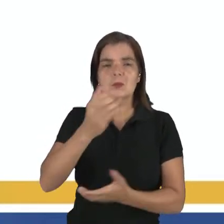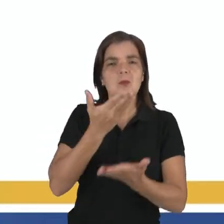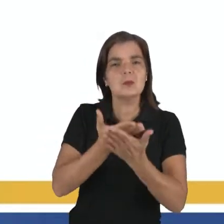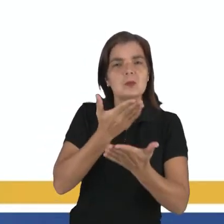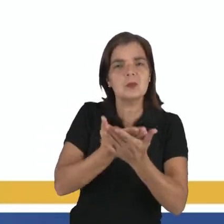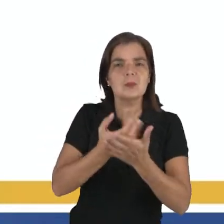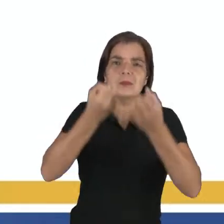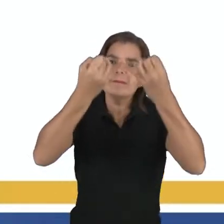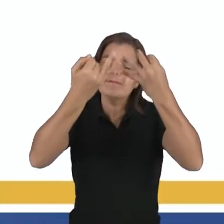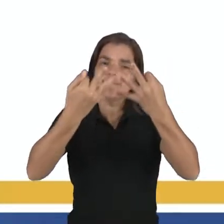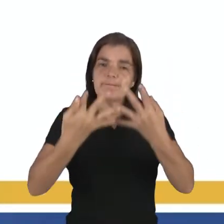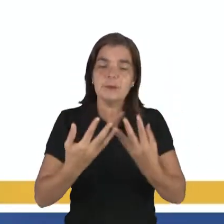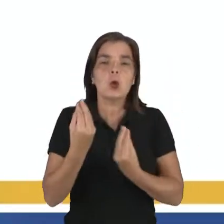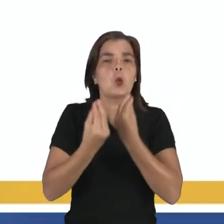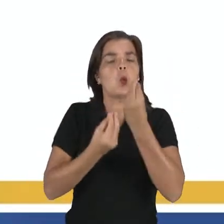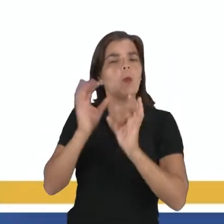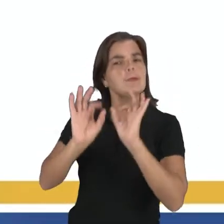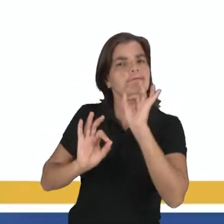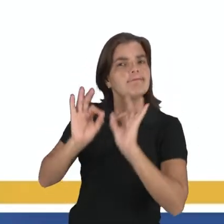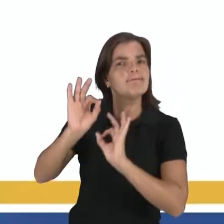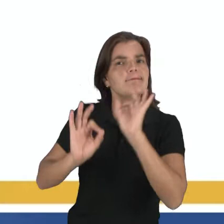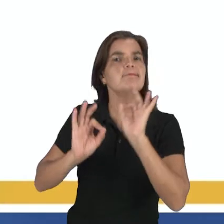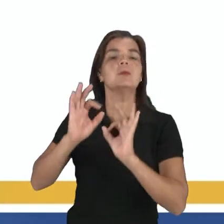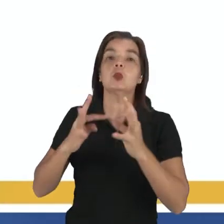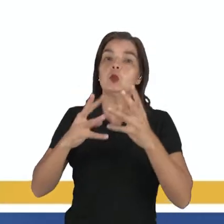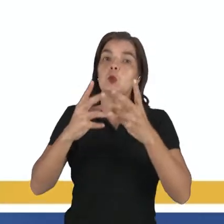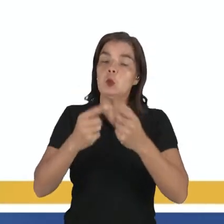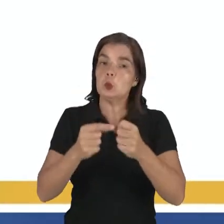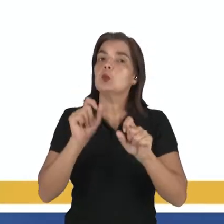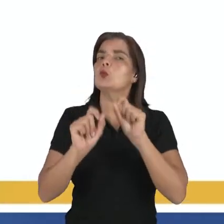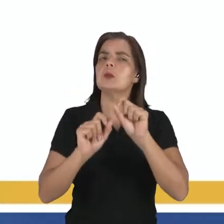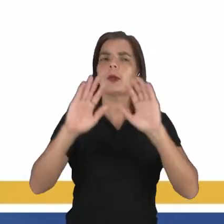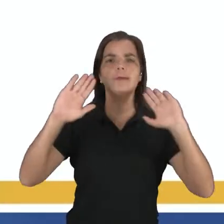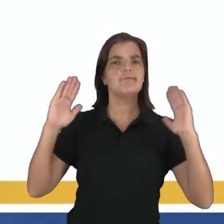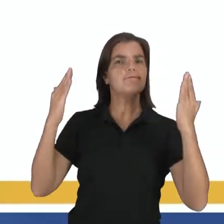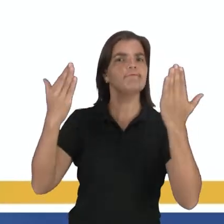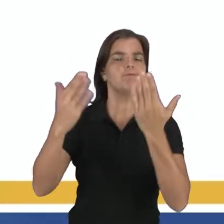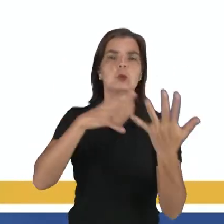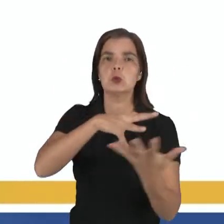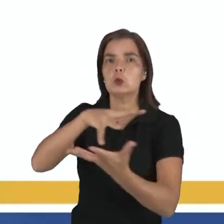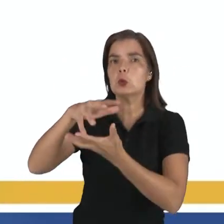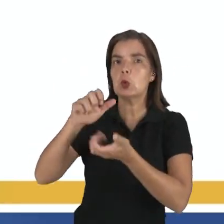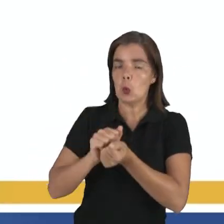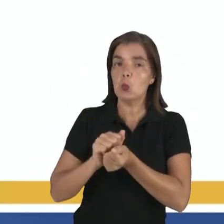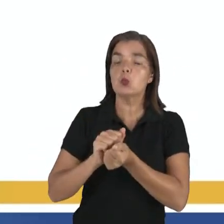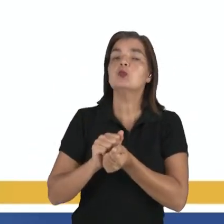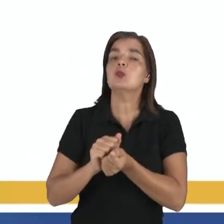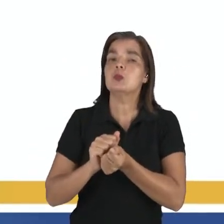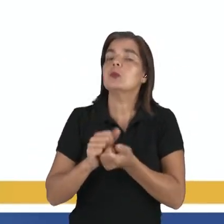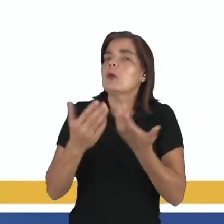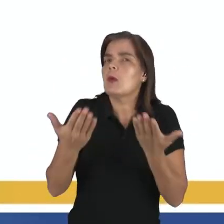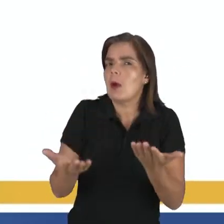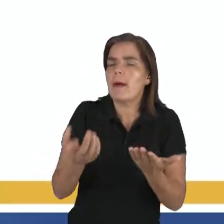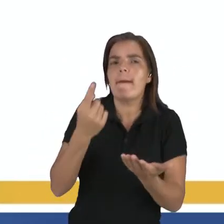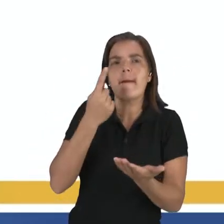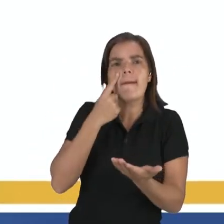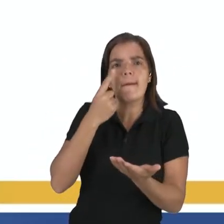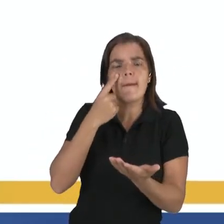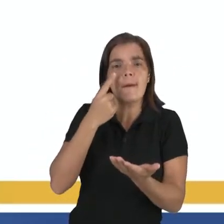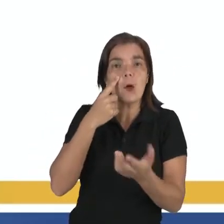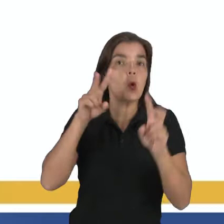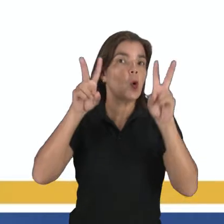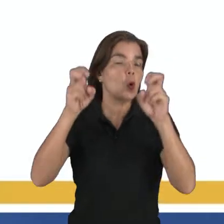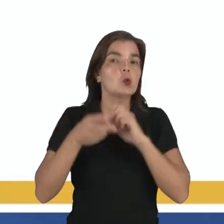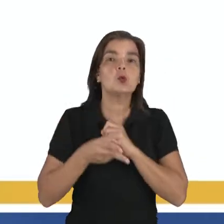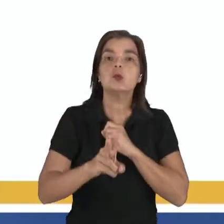como tudo funcionava, do que era formado, tudo que estava ao nosso redor no mundo, do que era composto o mundo, e aparece o termo